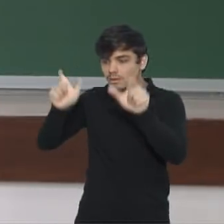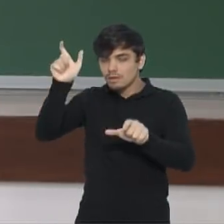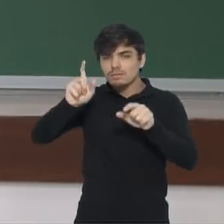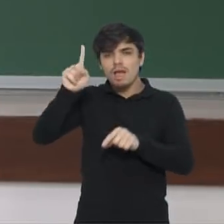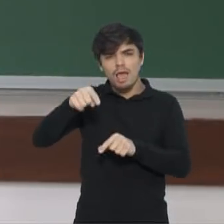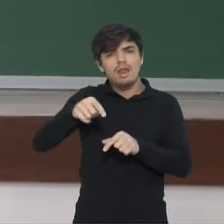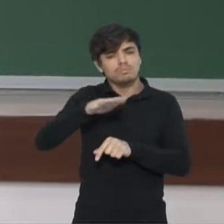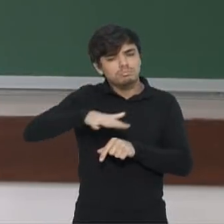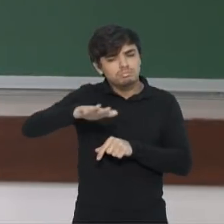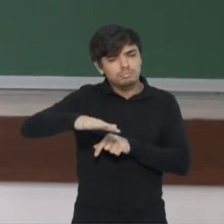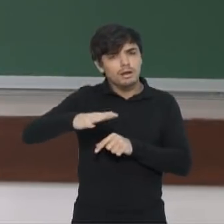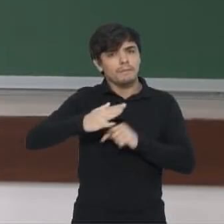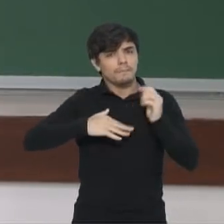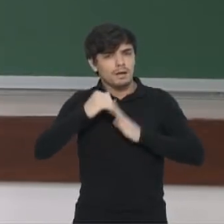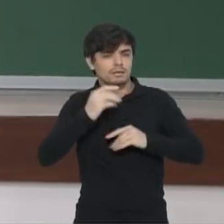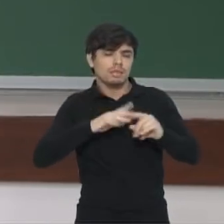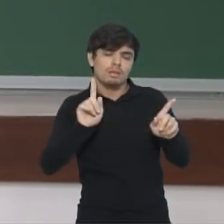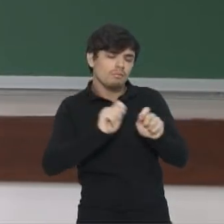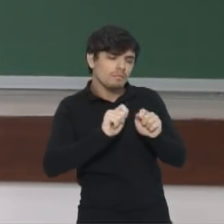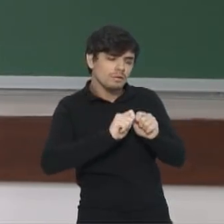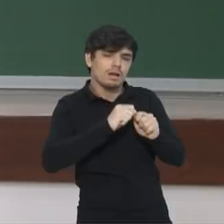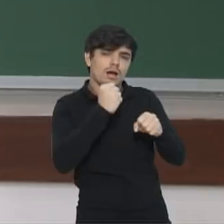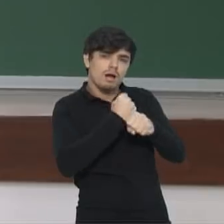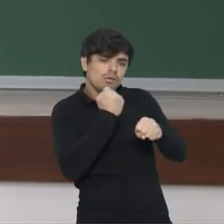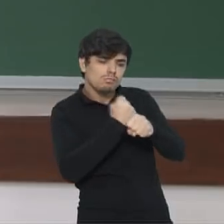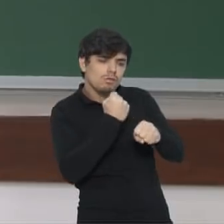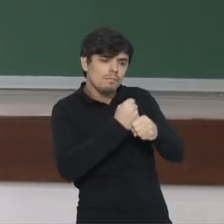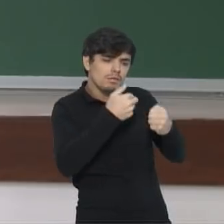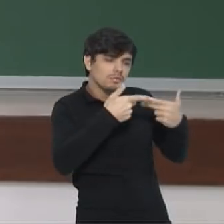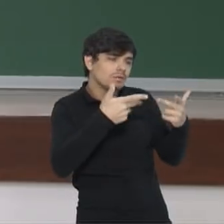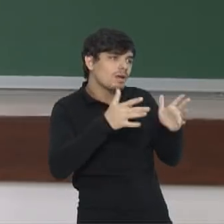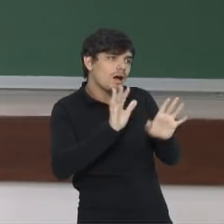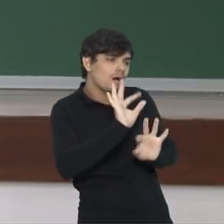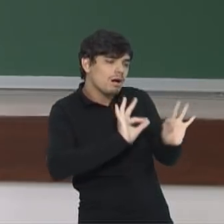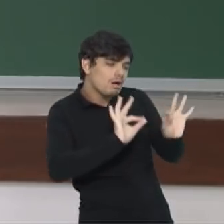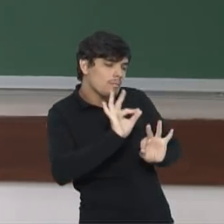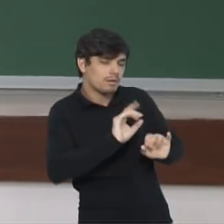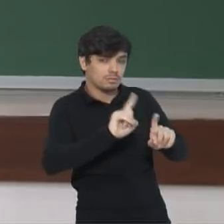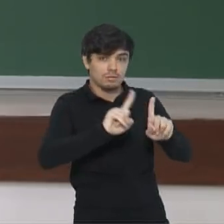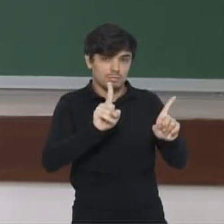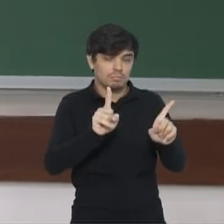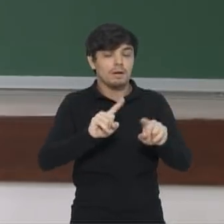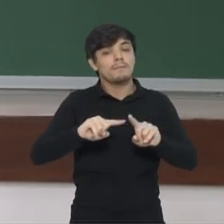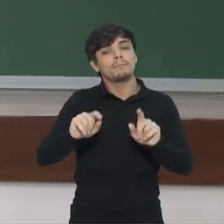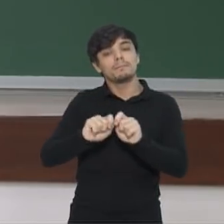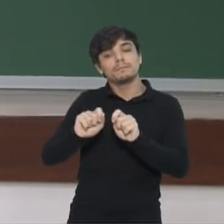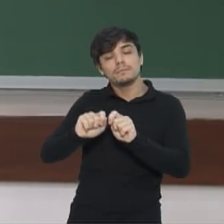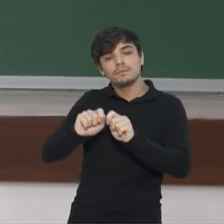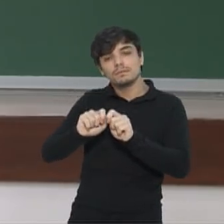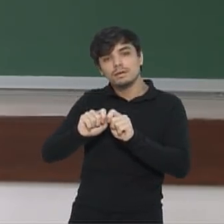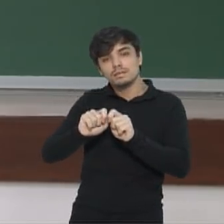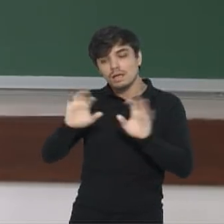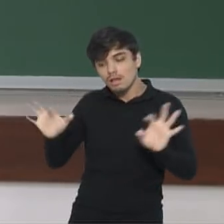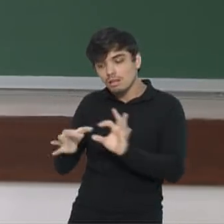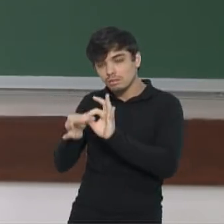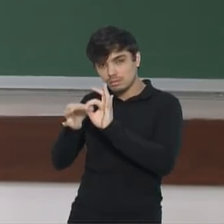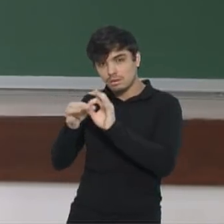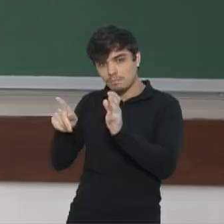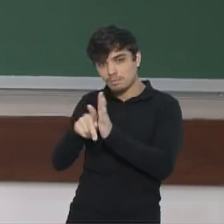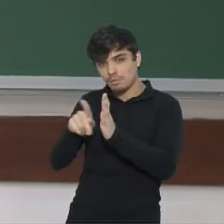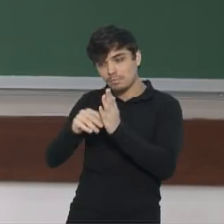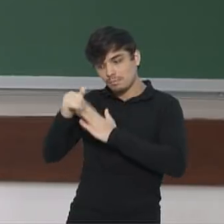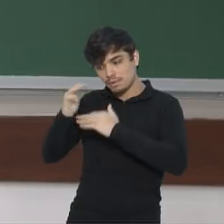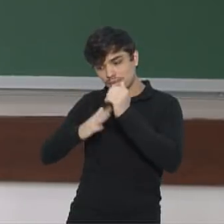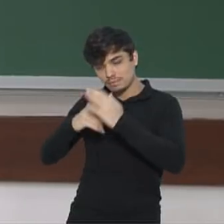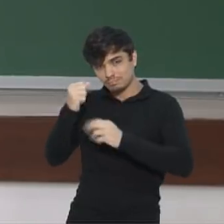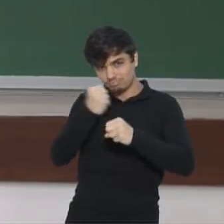não fizessem obras para enfeitar algum lugar ou algo parecido, mas eles faziam as obras aliadas a uma praticidade,